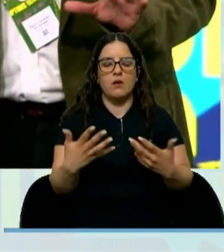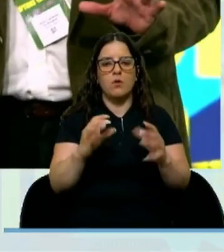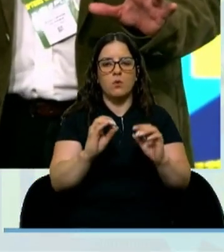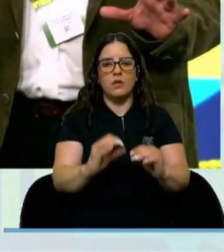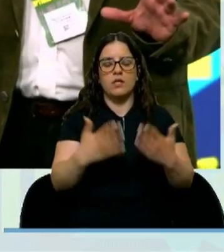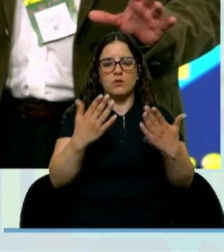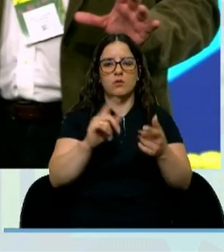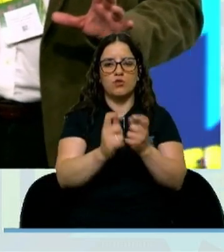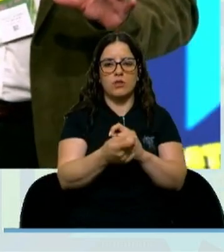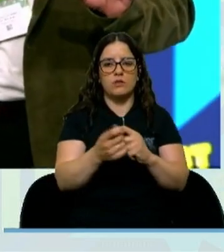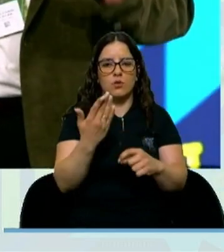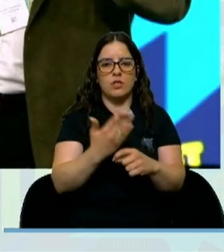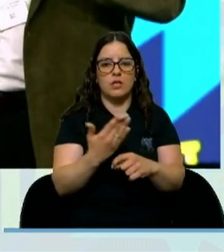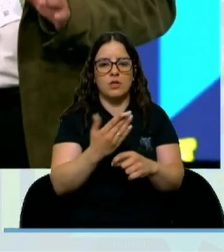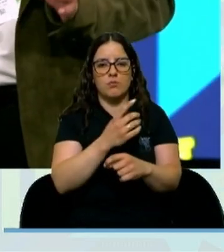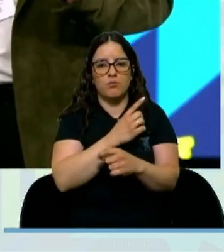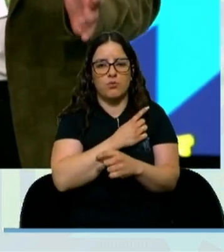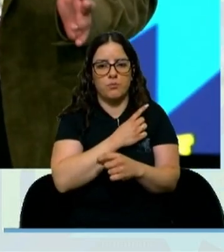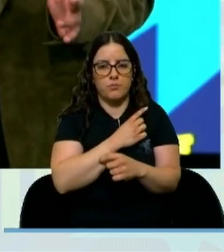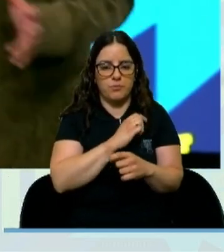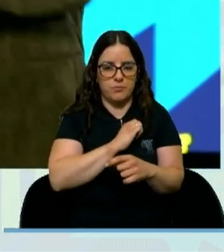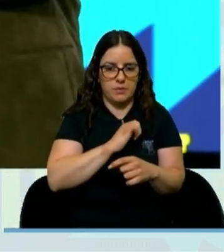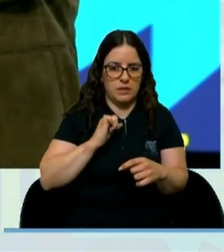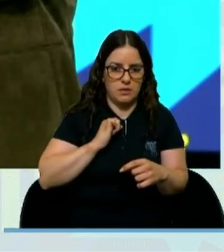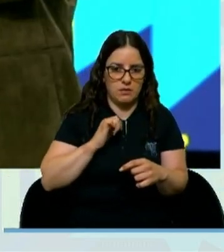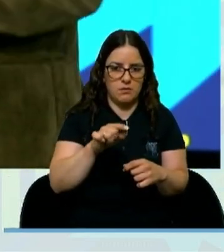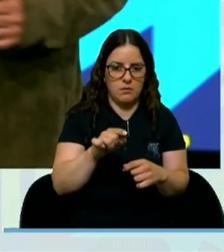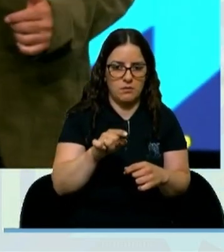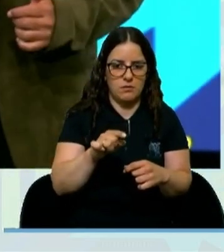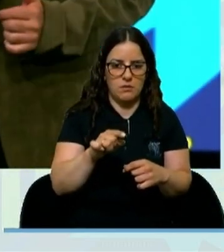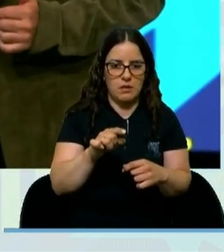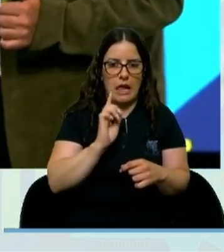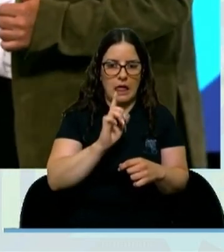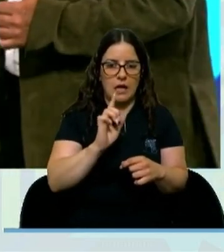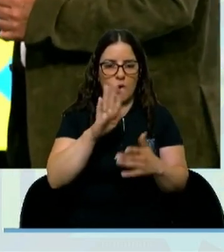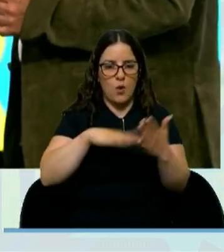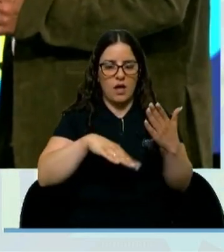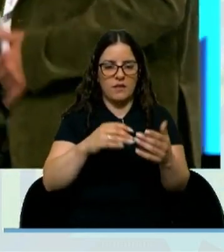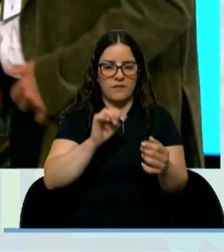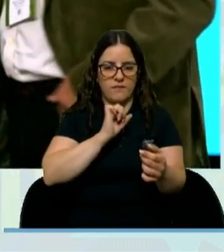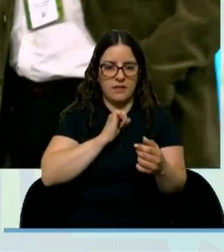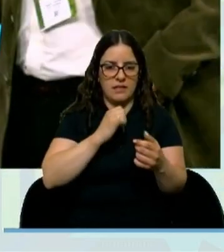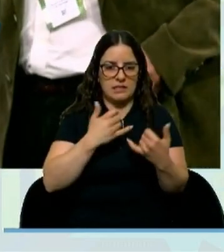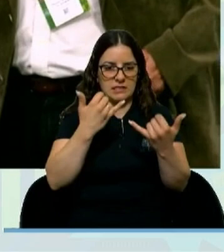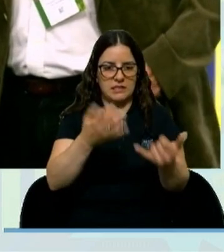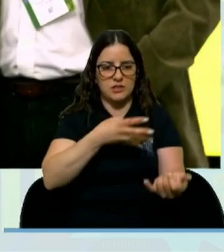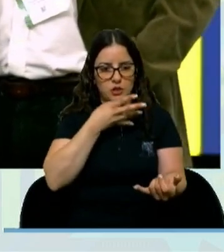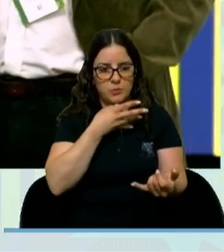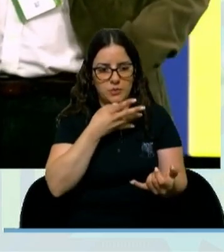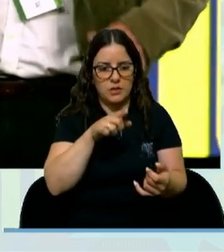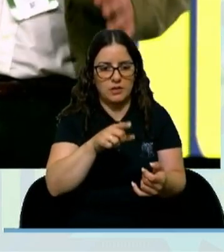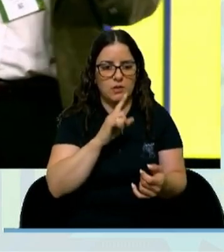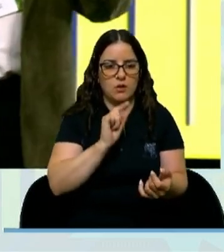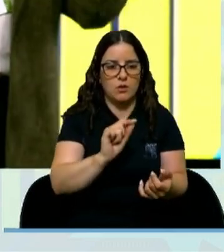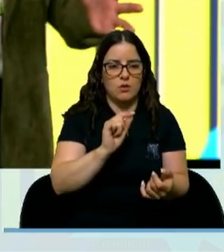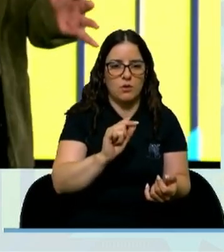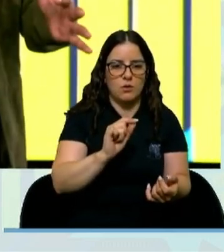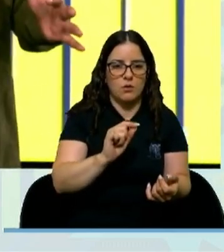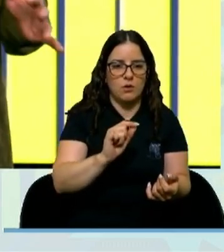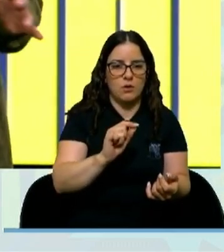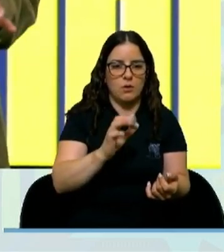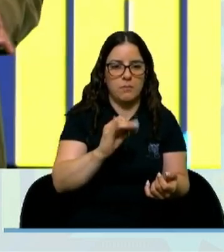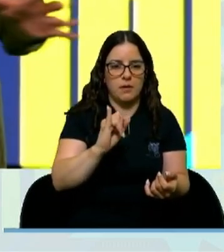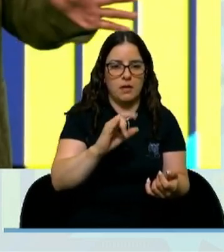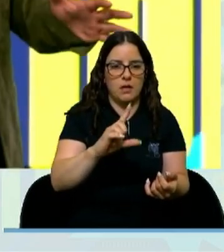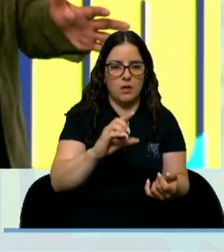direito de propriedade? É aquilo que vai ser discutido a seguir pelos meus colegas de painel e que se chama o Pilot DLT, que é uma